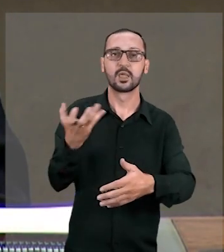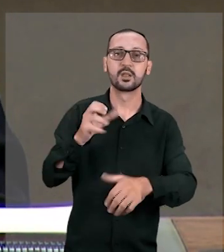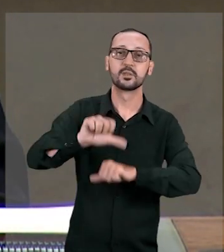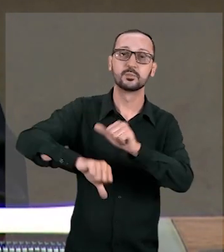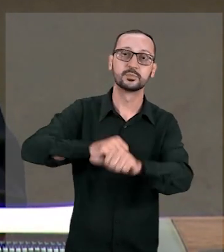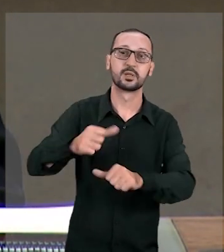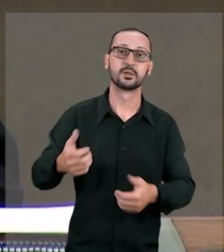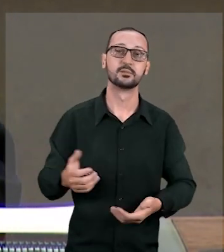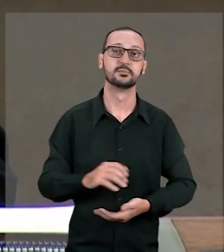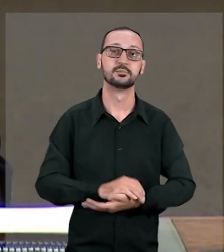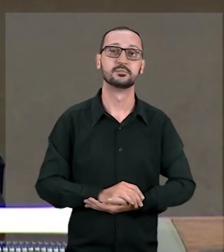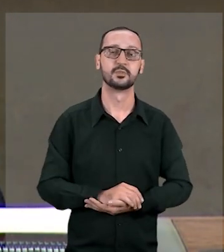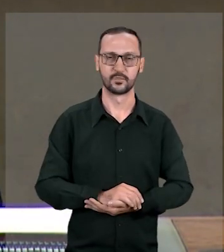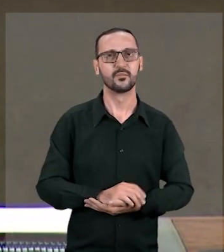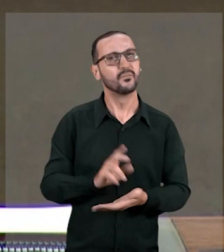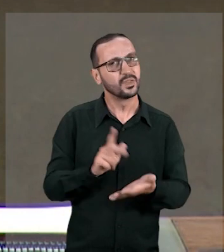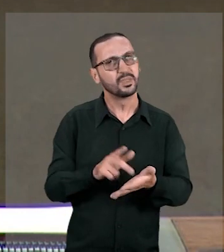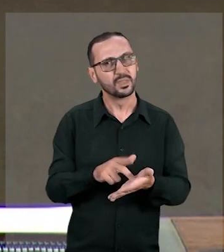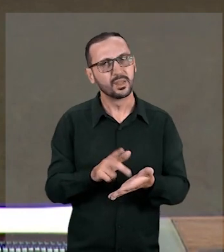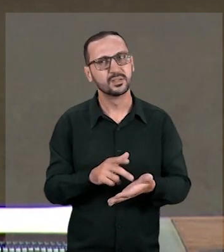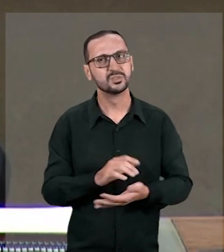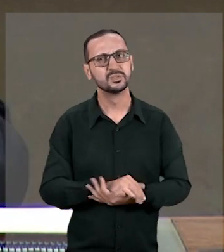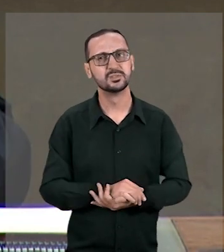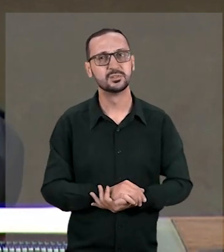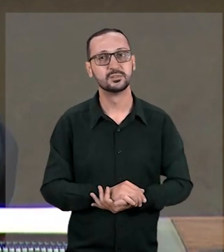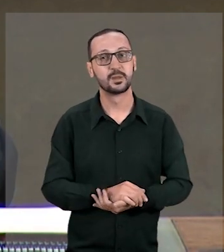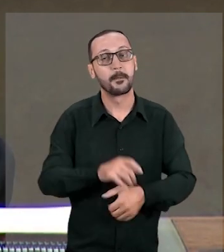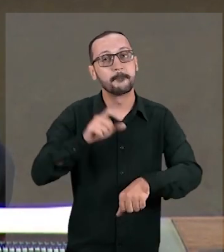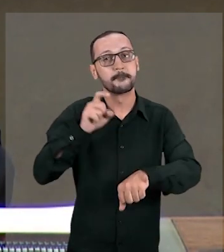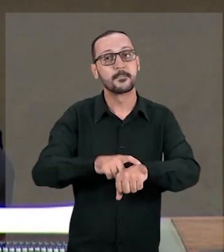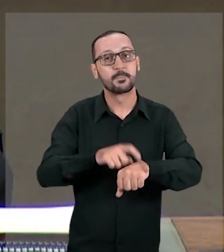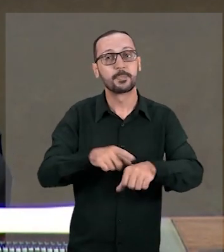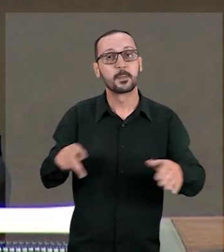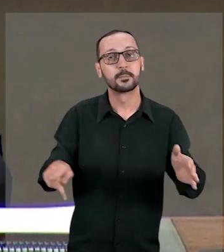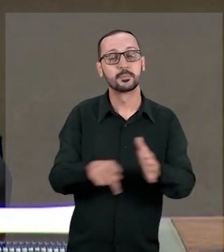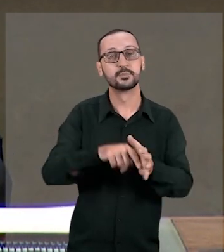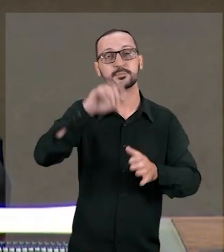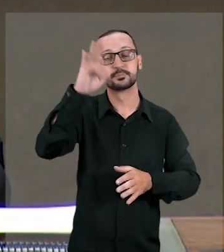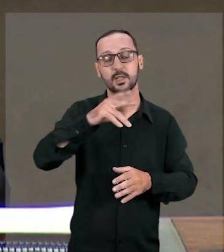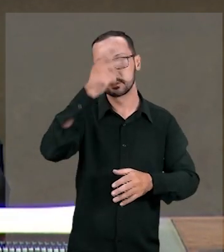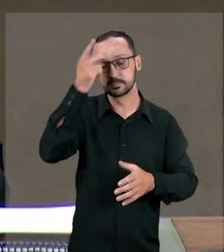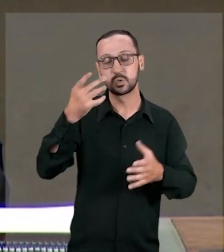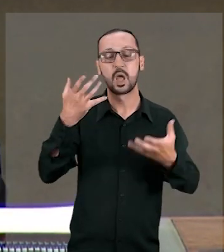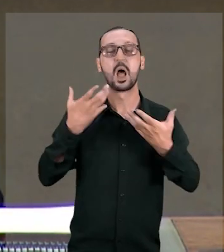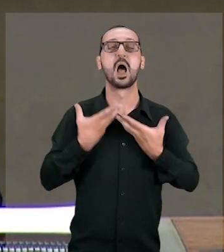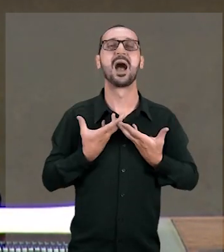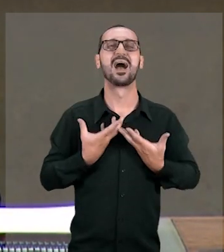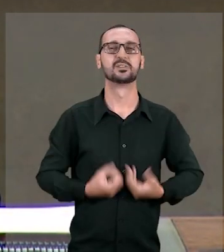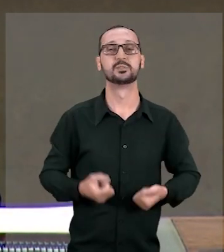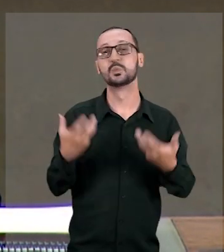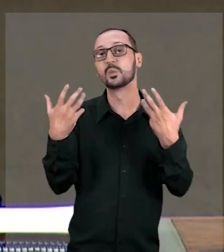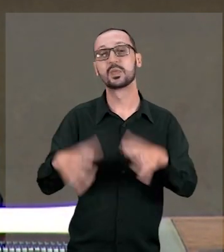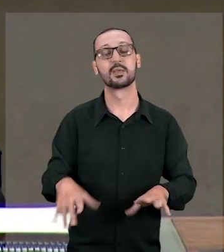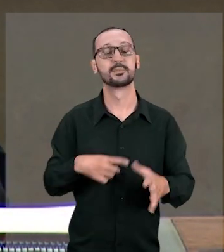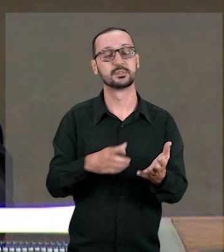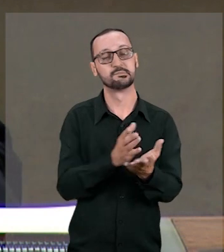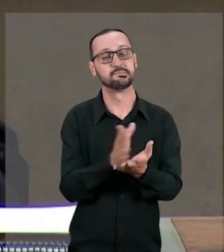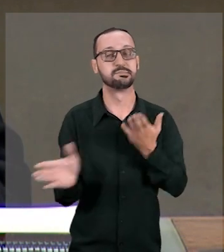honesta. É verdade. Esse é o momento brasileiro. As pessoas cansaram de ser